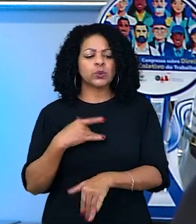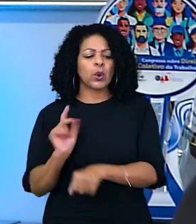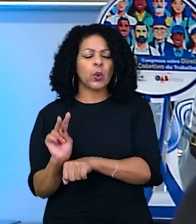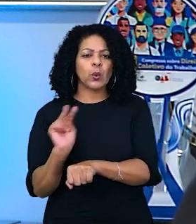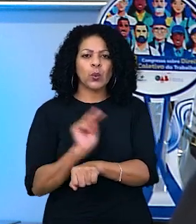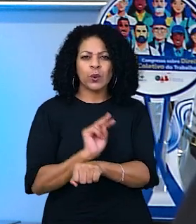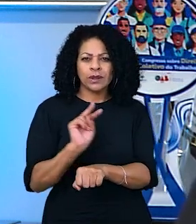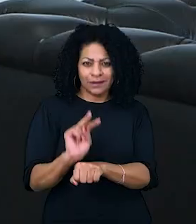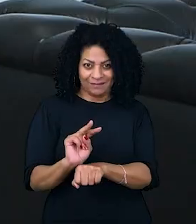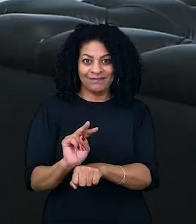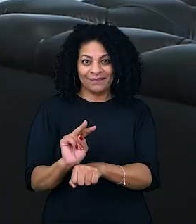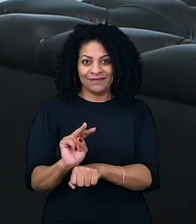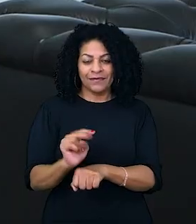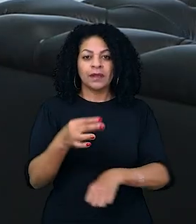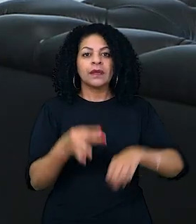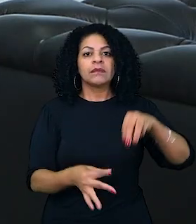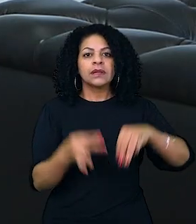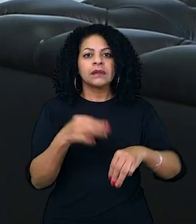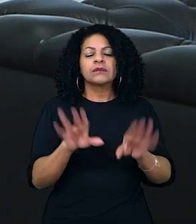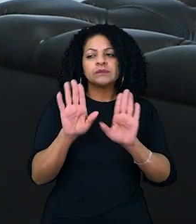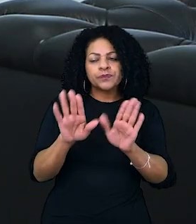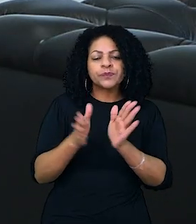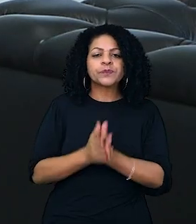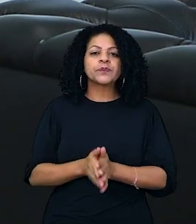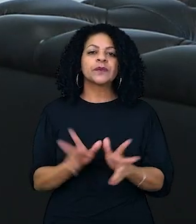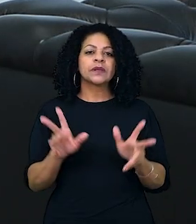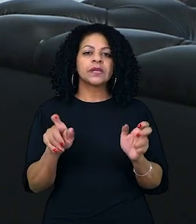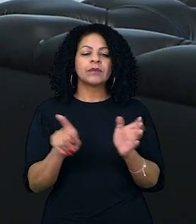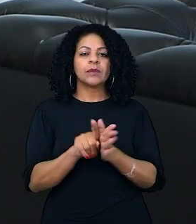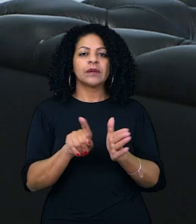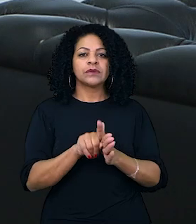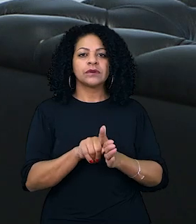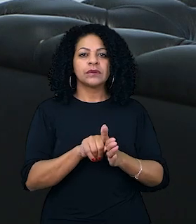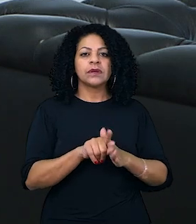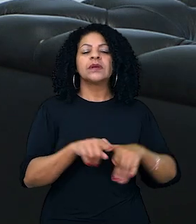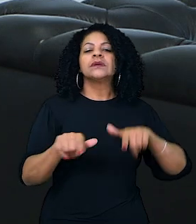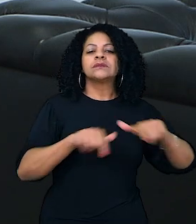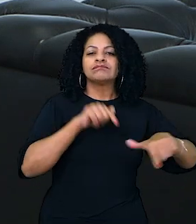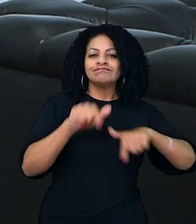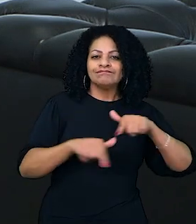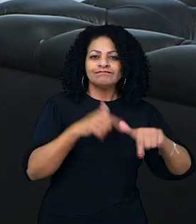trabalho de todos e todas. Ministro, o tema do programa Trabalho Seguro para o biênio